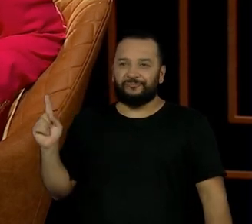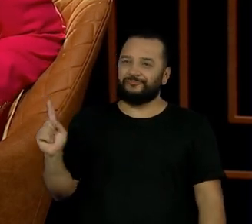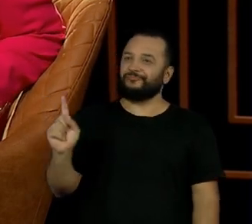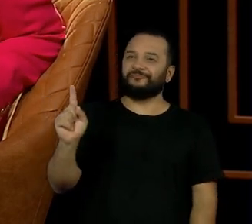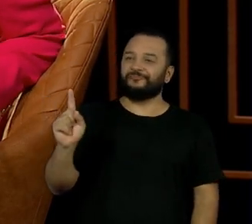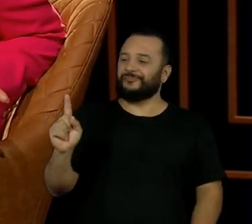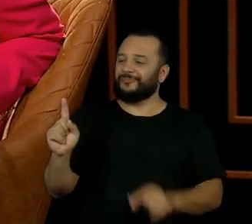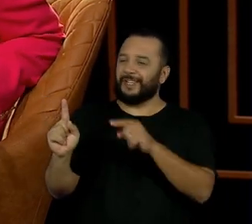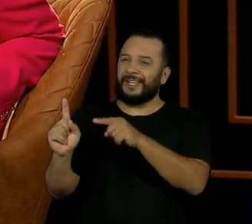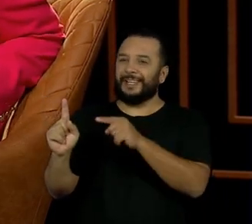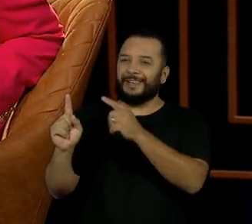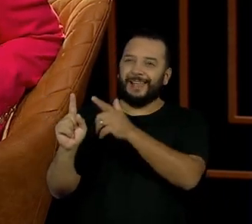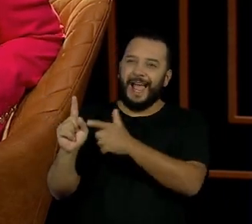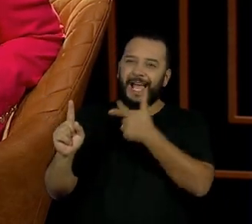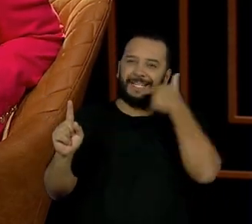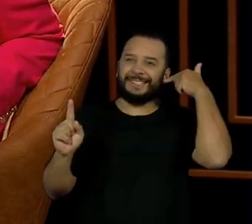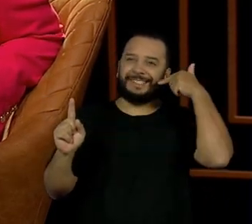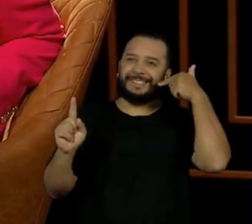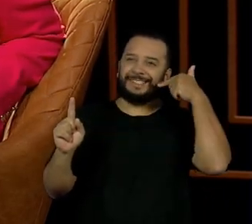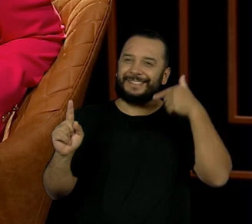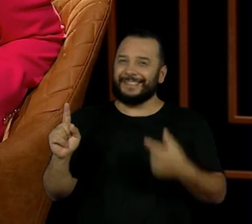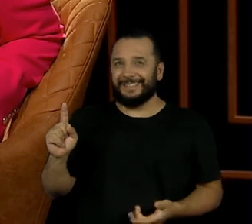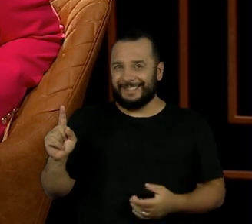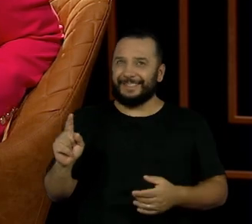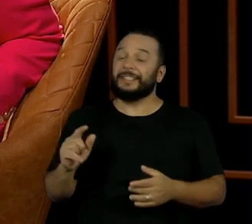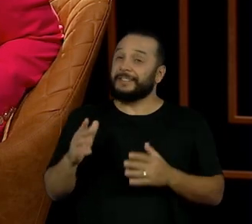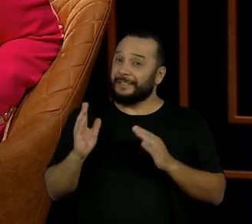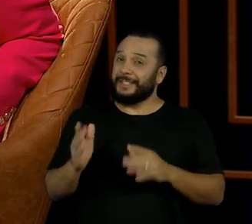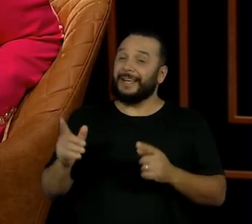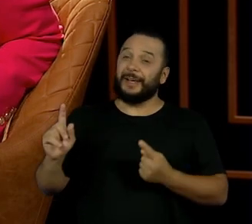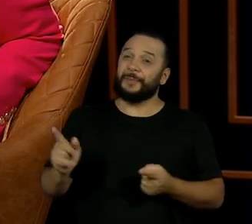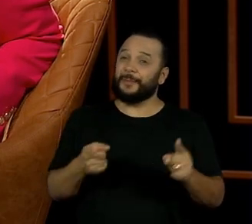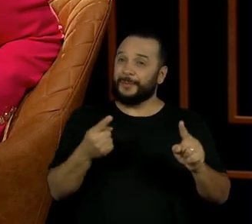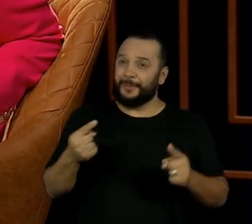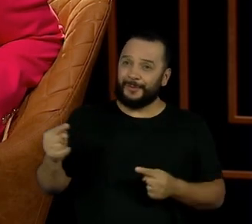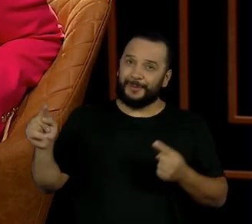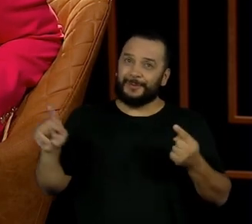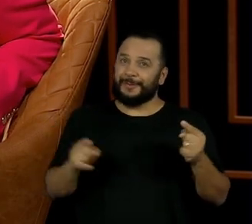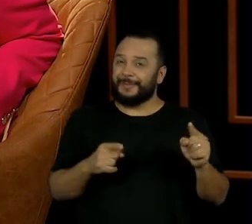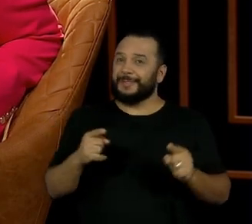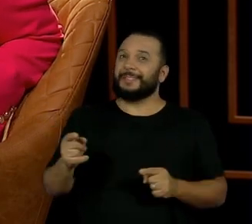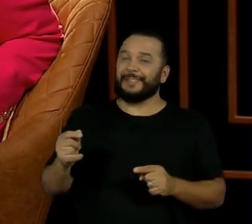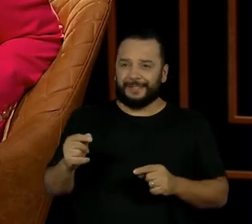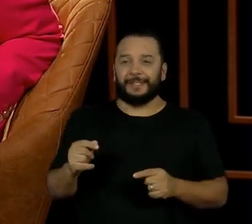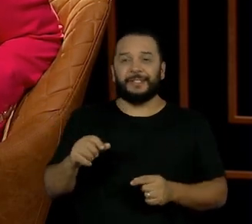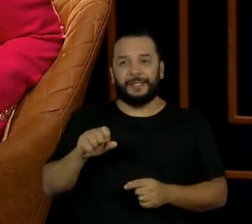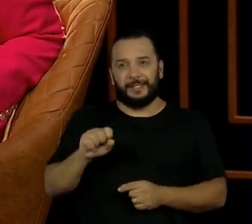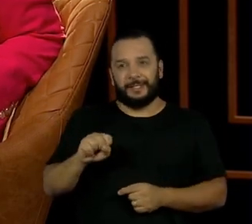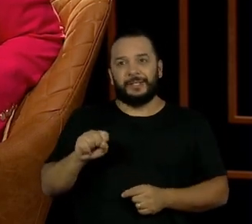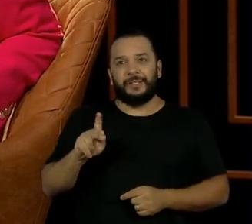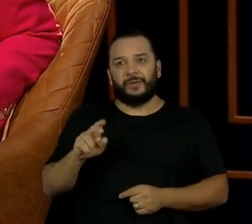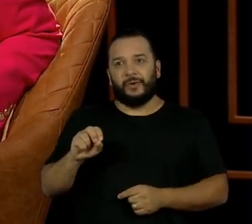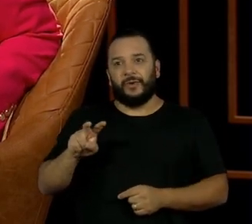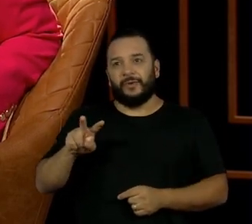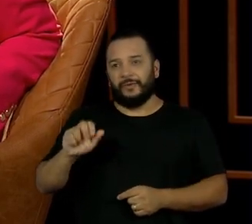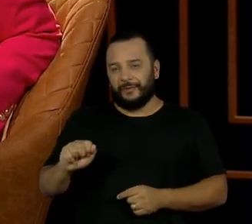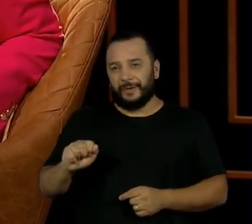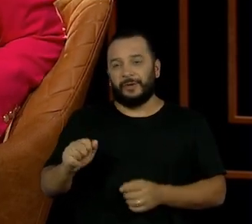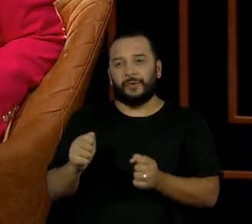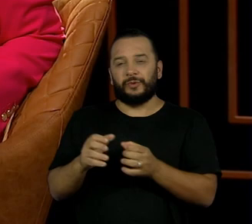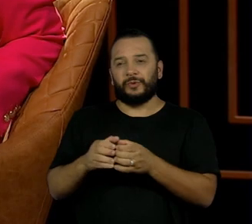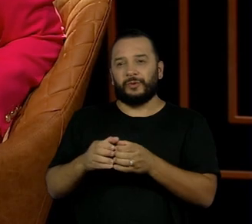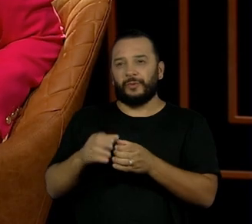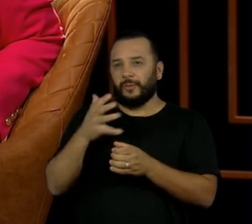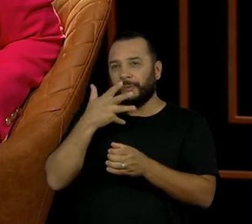de uma maneira muito sorridente a indústria da música né com escova e a máfia ele me viu ali no Curumim